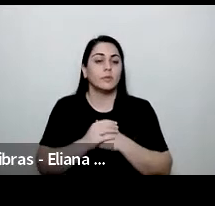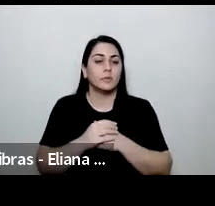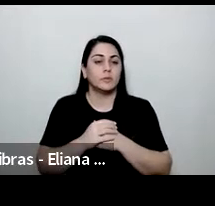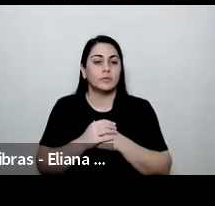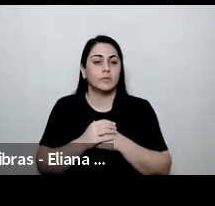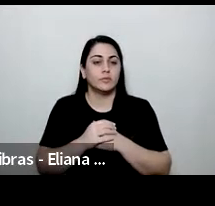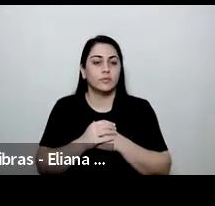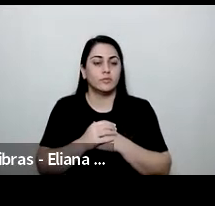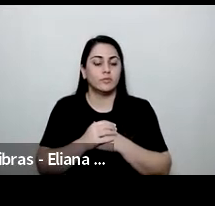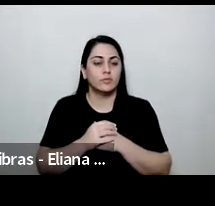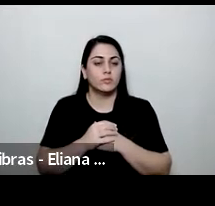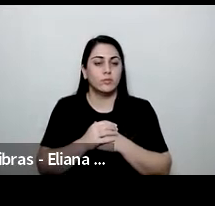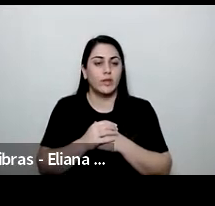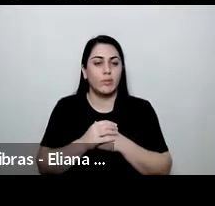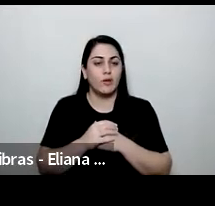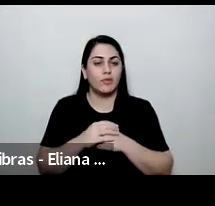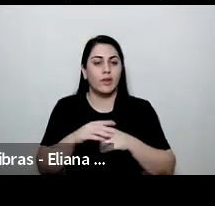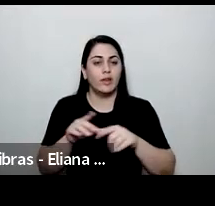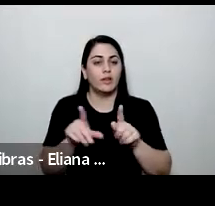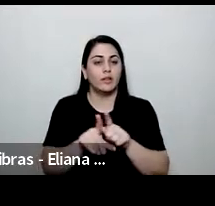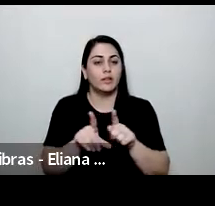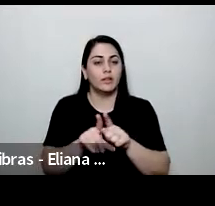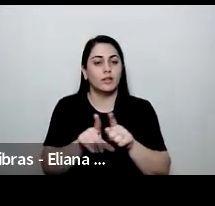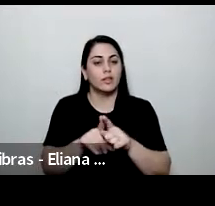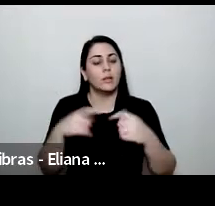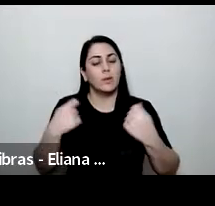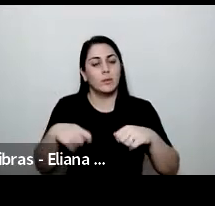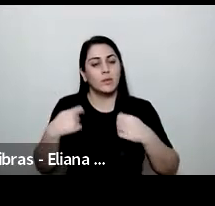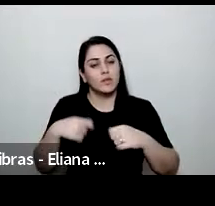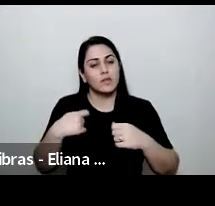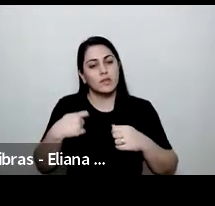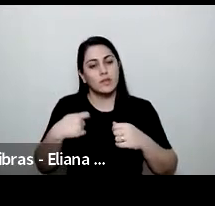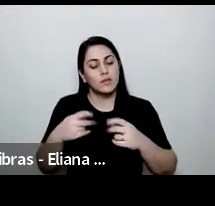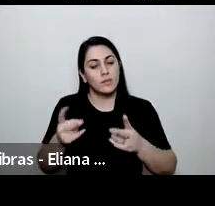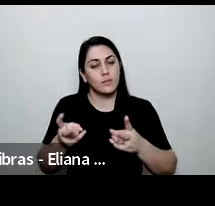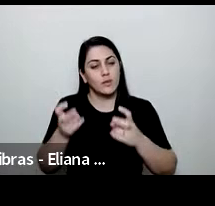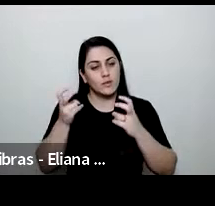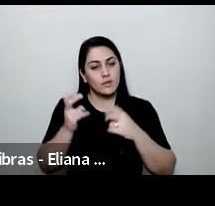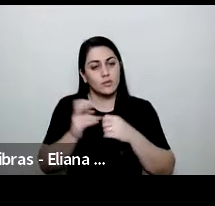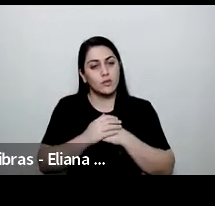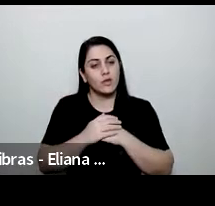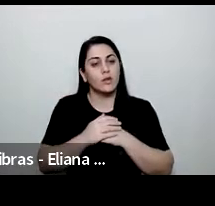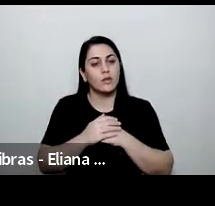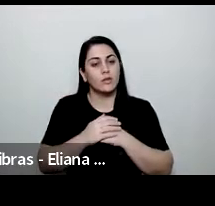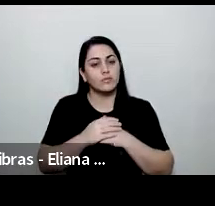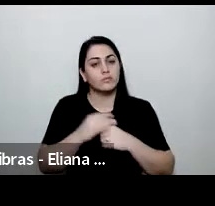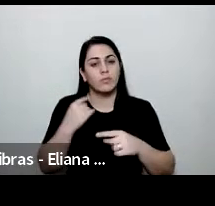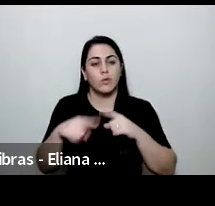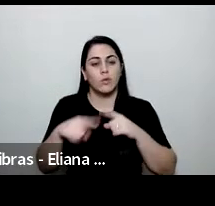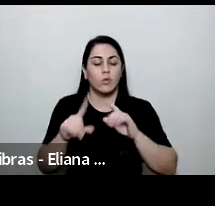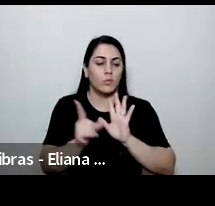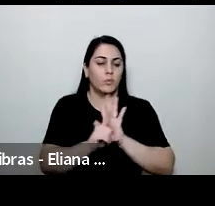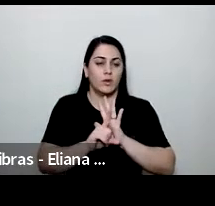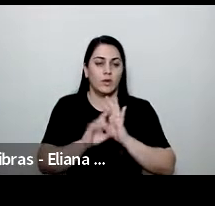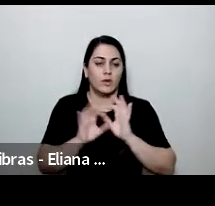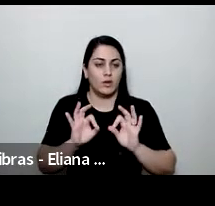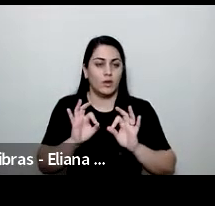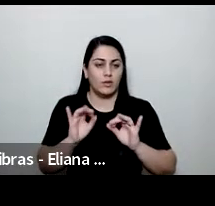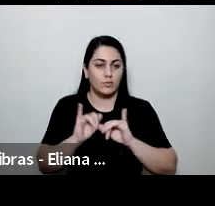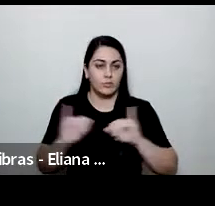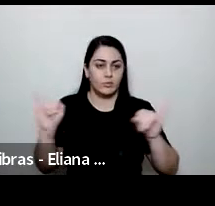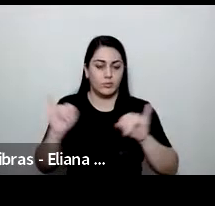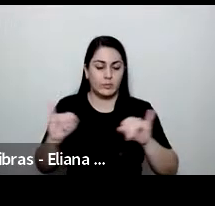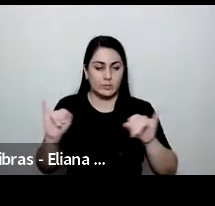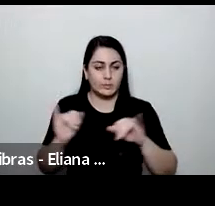é mim eu comecei a vislumbrar aqui uma uma licitude nessa propaganda é